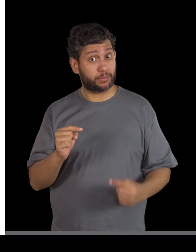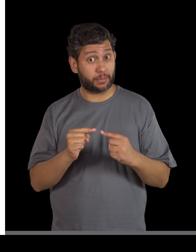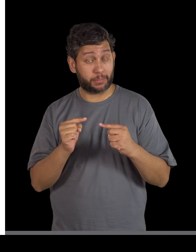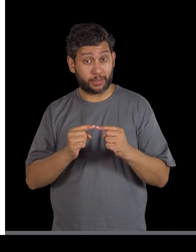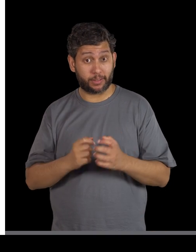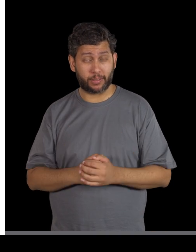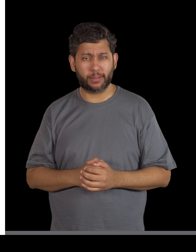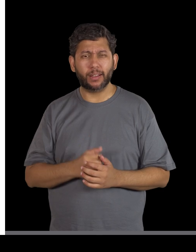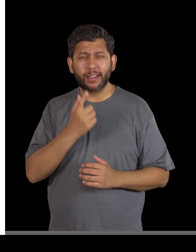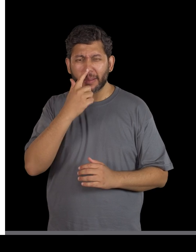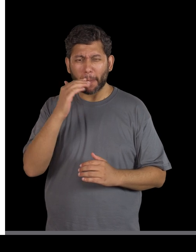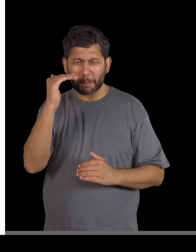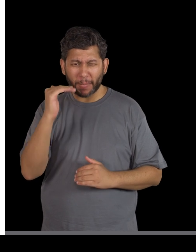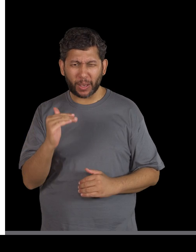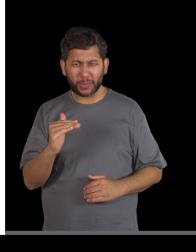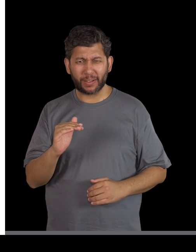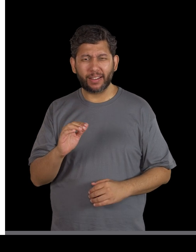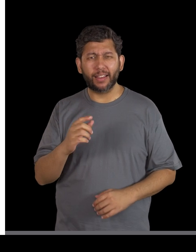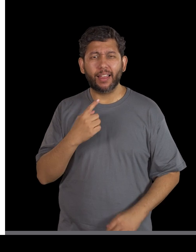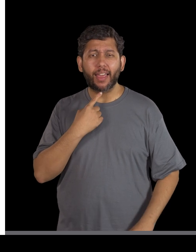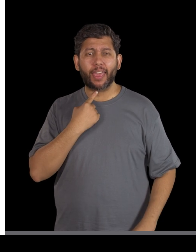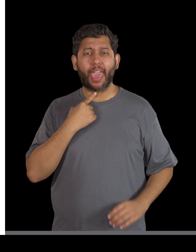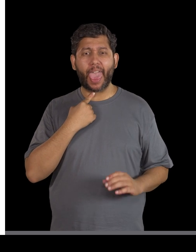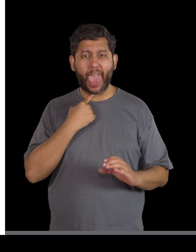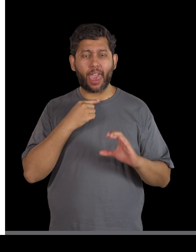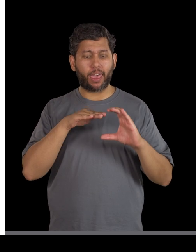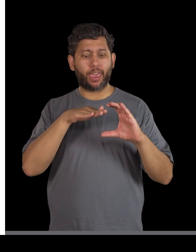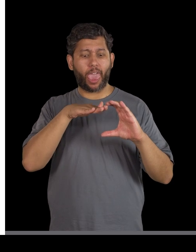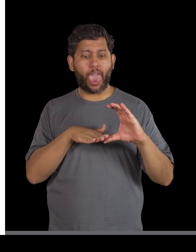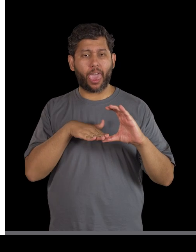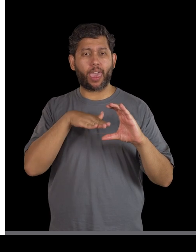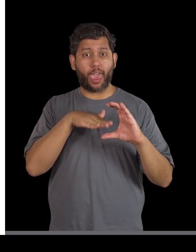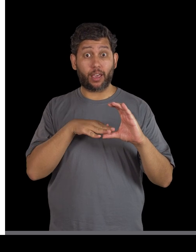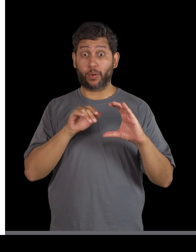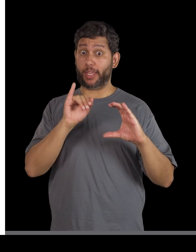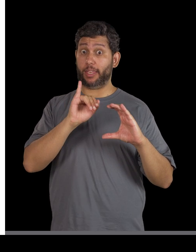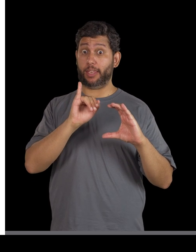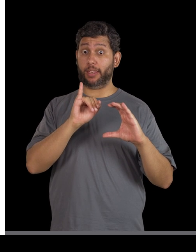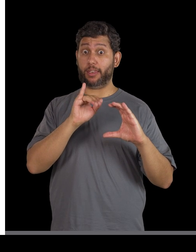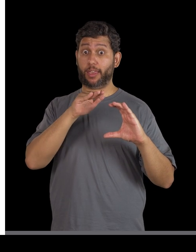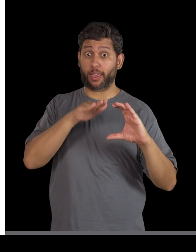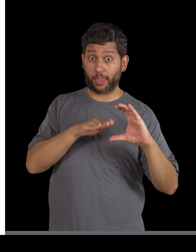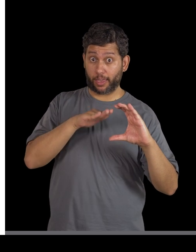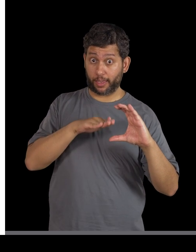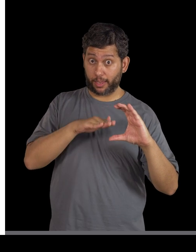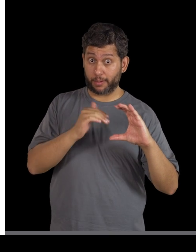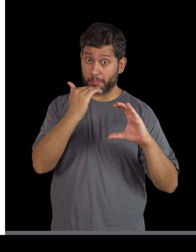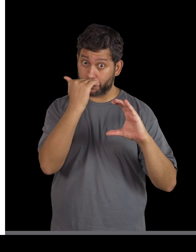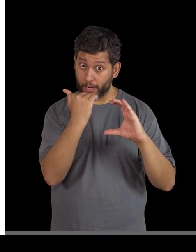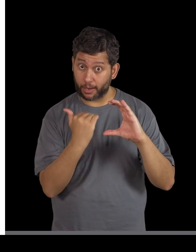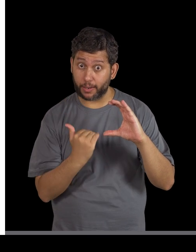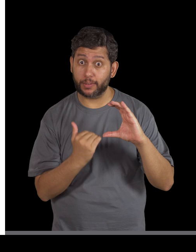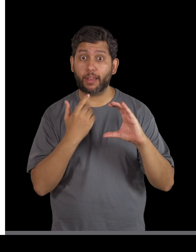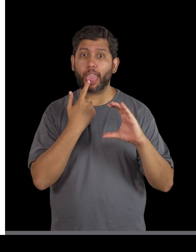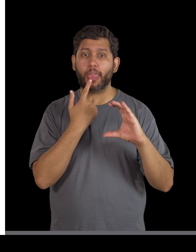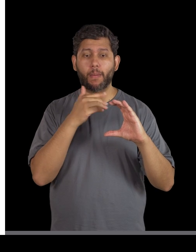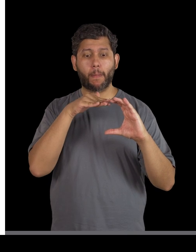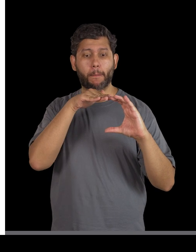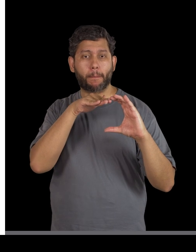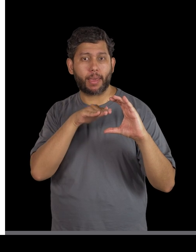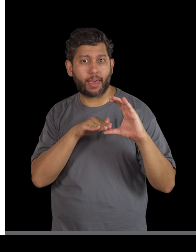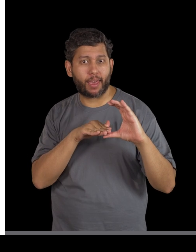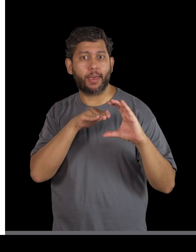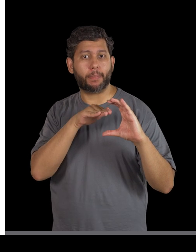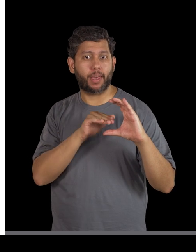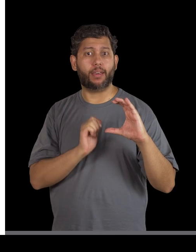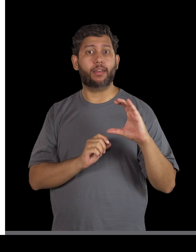gente tem o E, abaixo de novo, porque ó, tua língua tá baixando, tava o I super alto e ela tá baixando, agora tá aqui no E. A tua língua tá mais